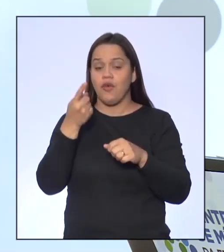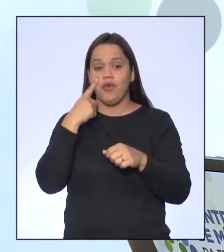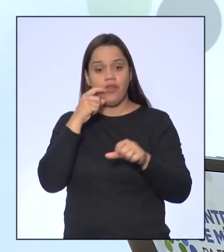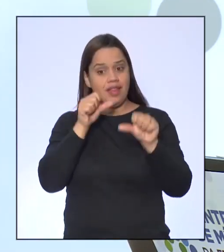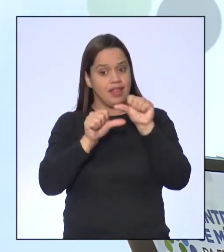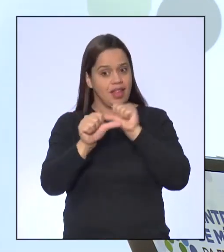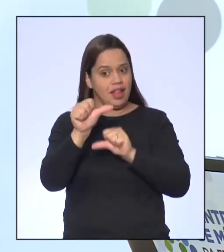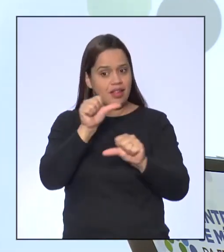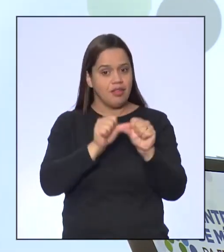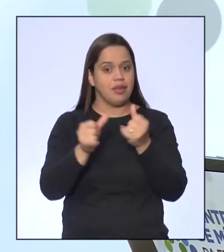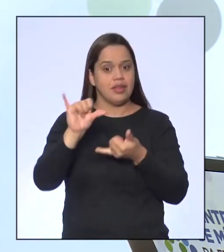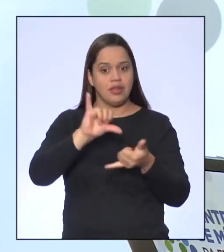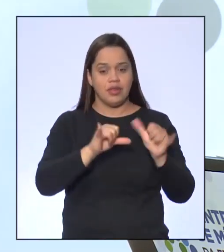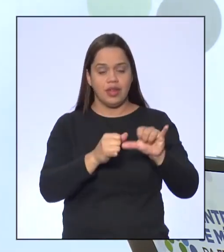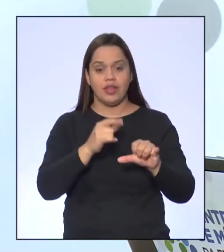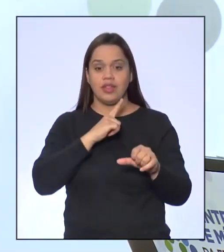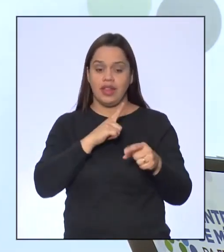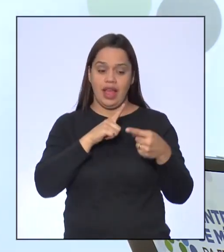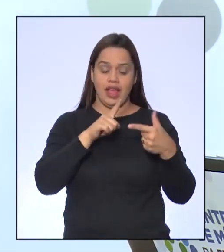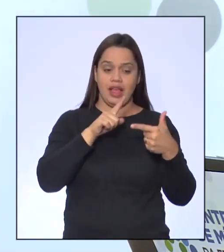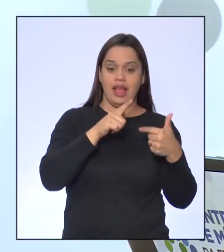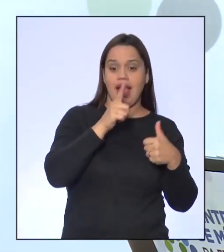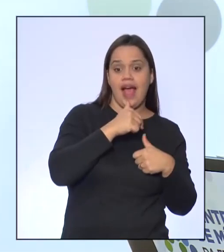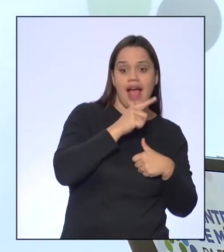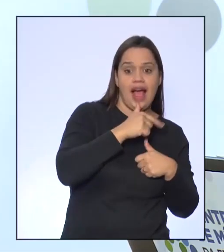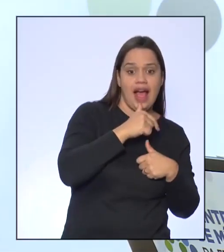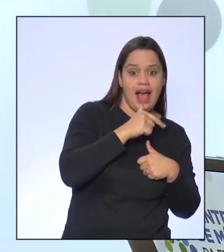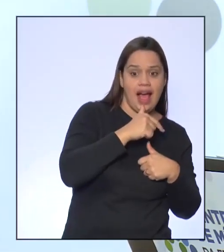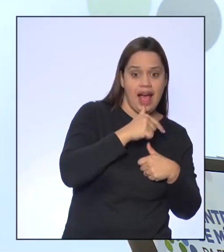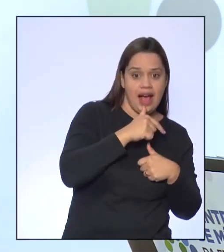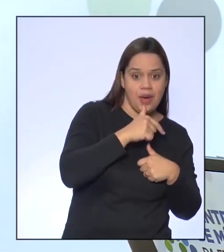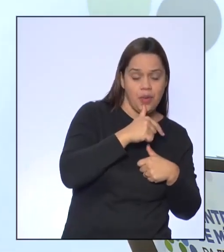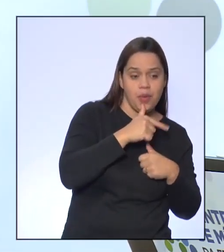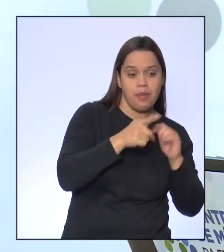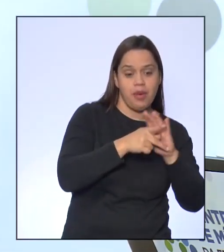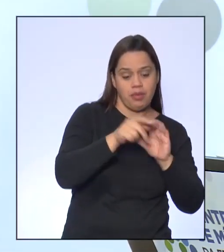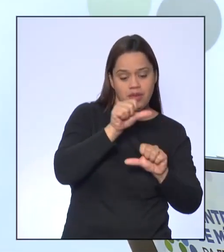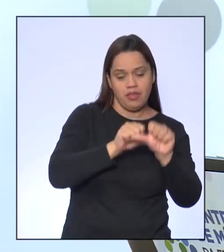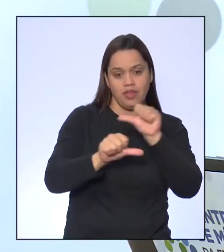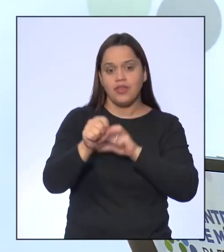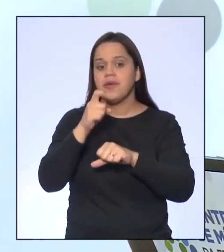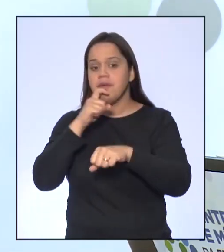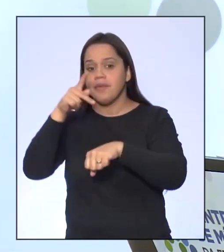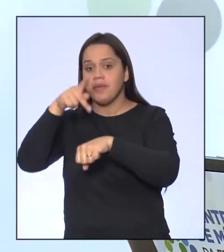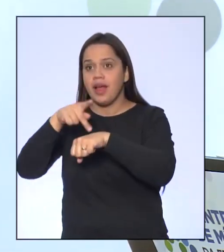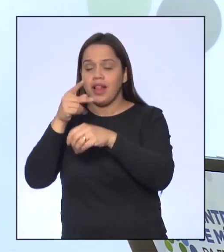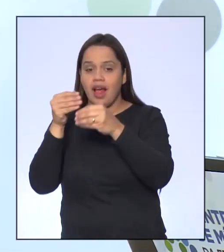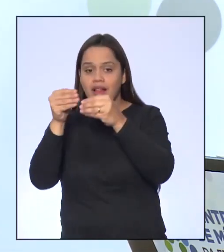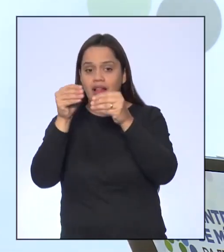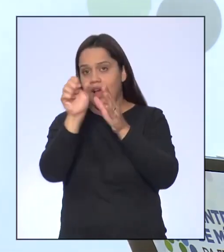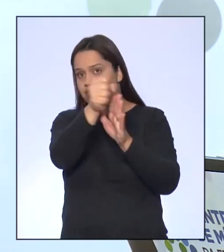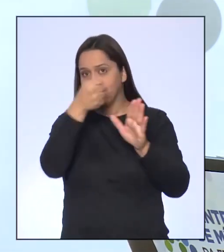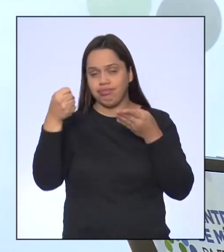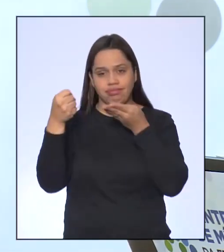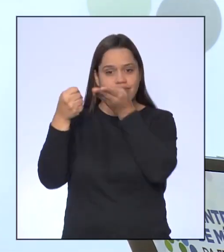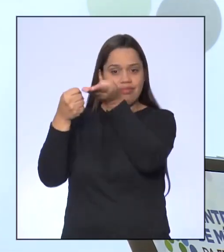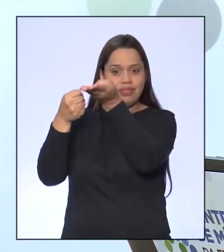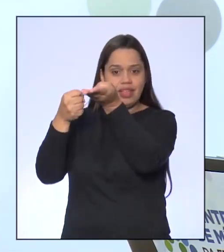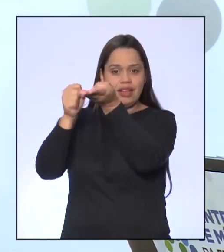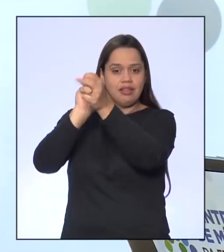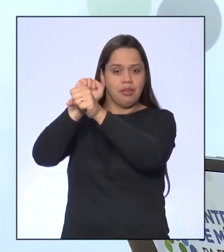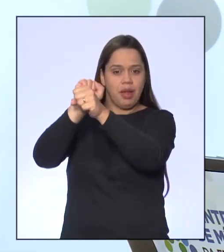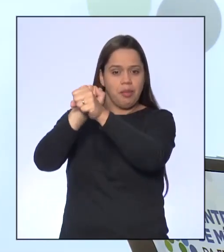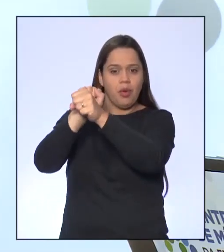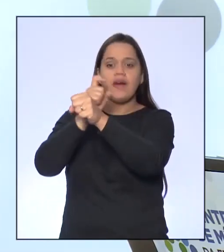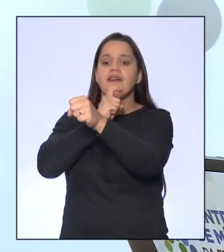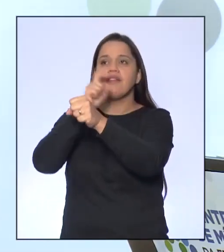transformação química. Eu tenho água líquida se transformando em gelo na geladeira, né? Por quê? Porque eu